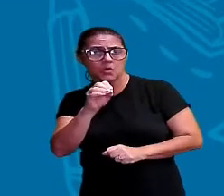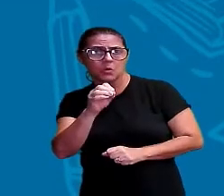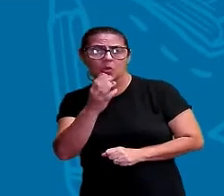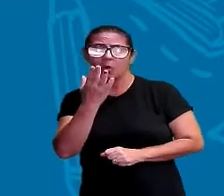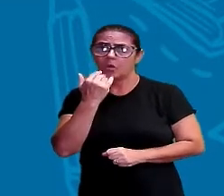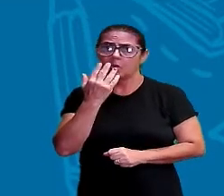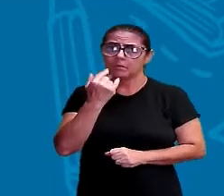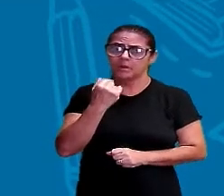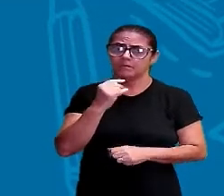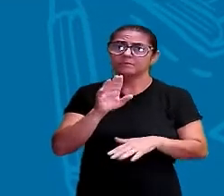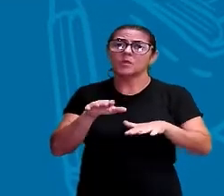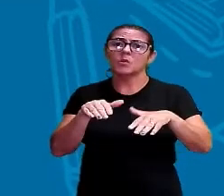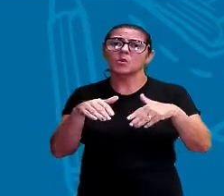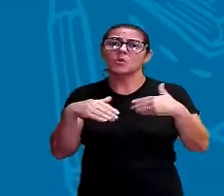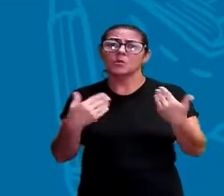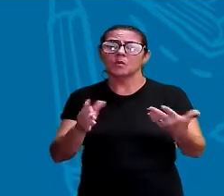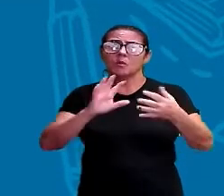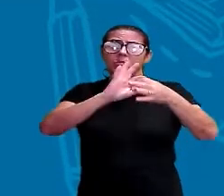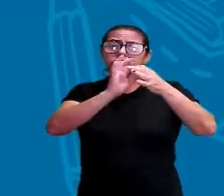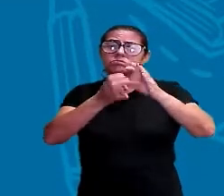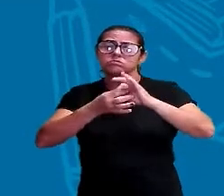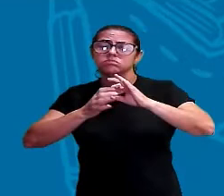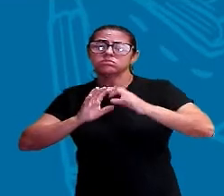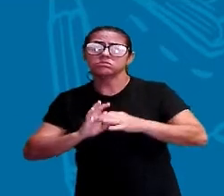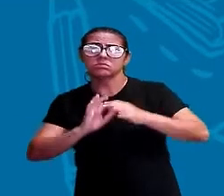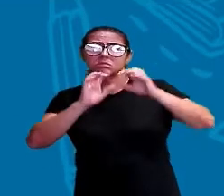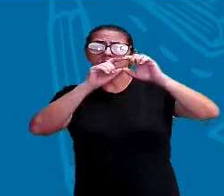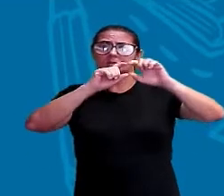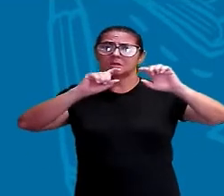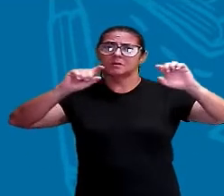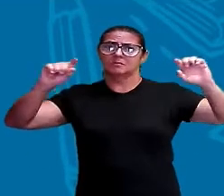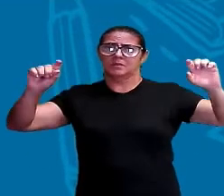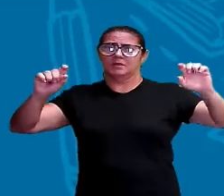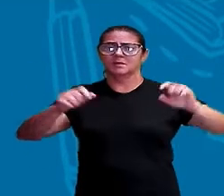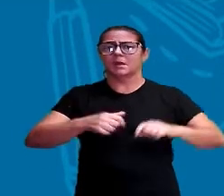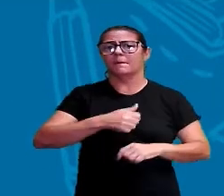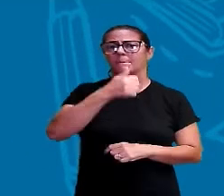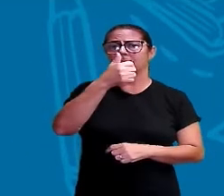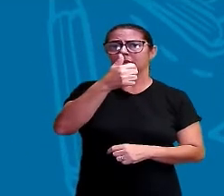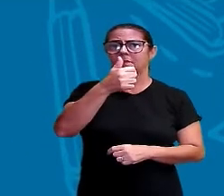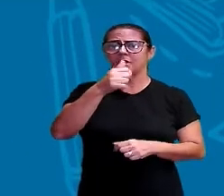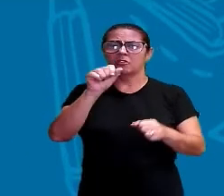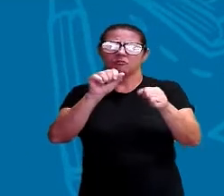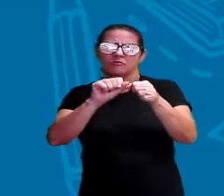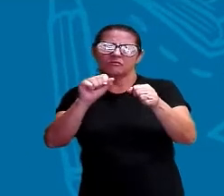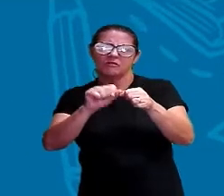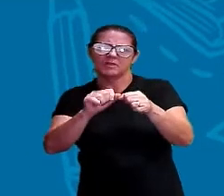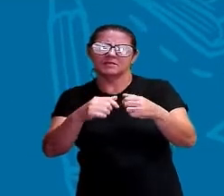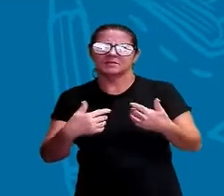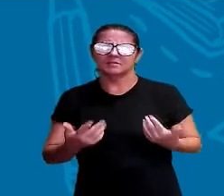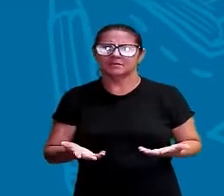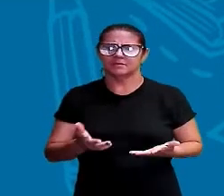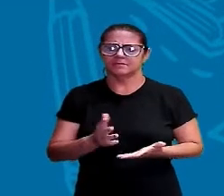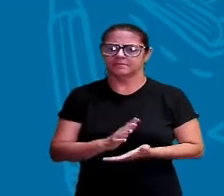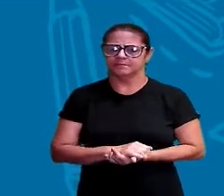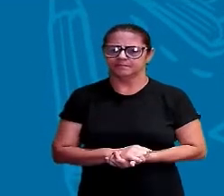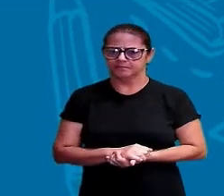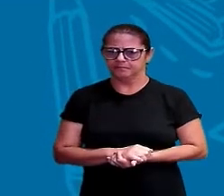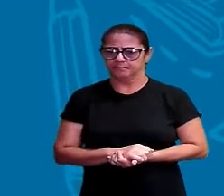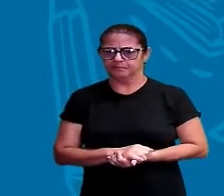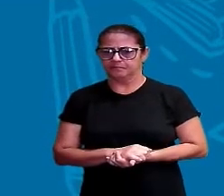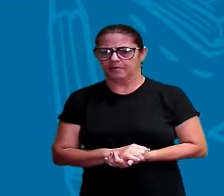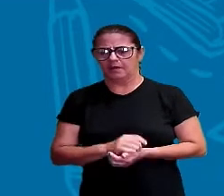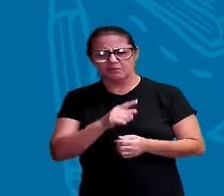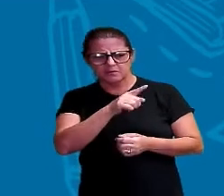frase qual contexto ele está inserido. Então, por exemplo, primeiro aí, com sentido de fazer. Can you do me a favor?